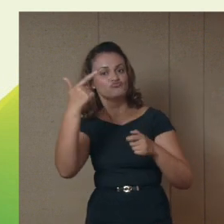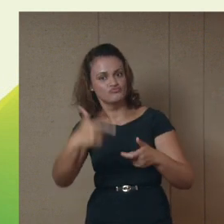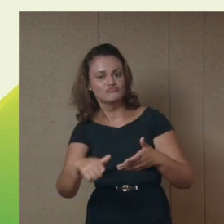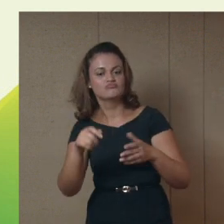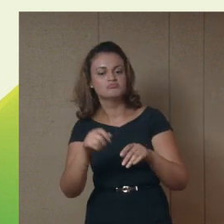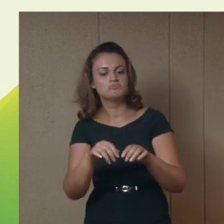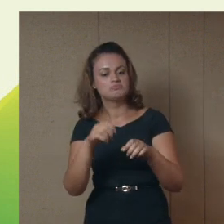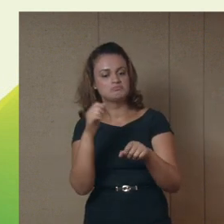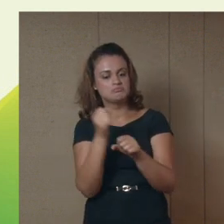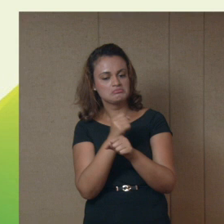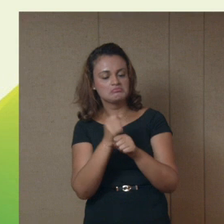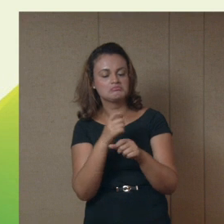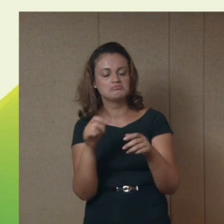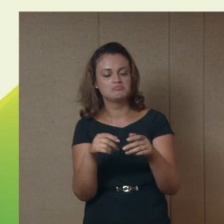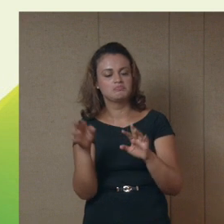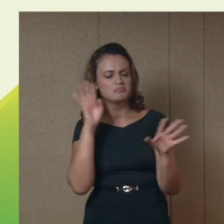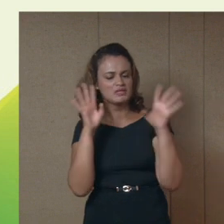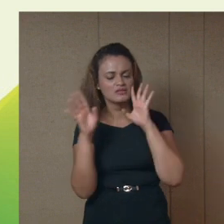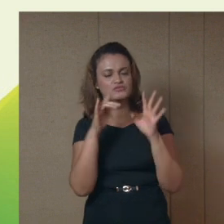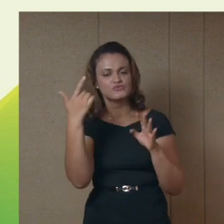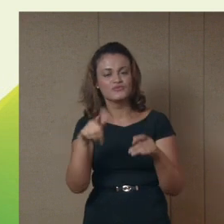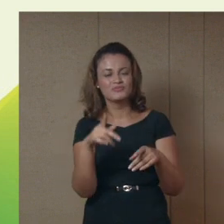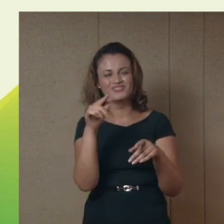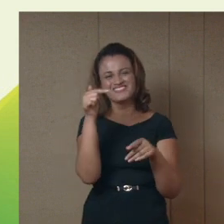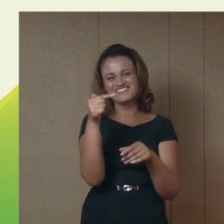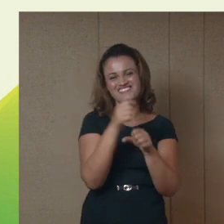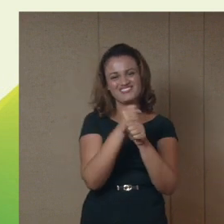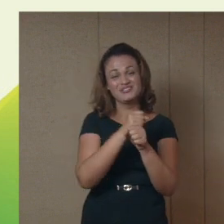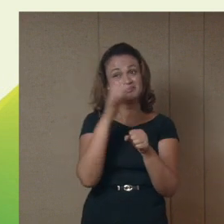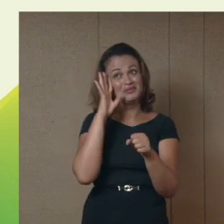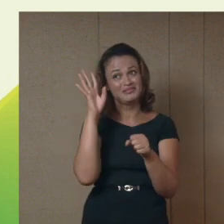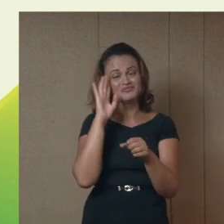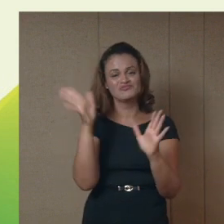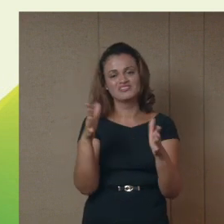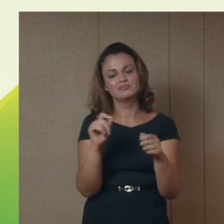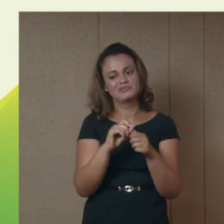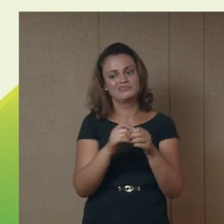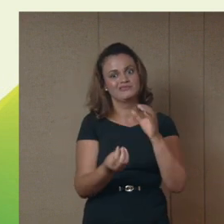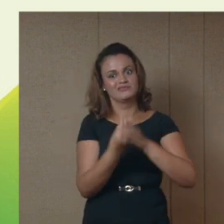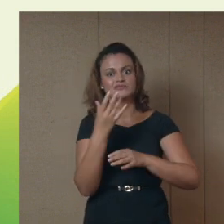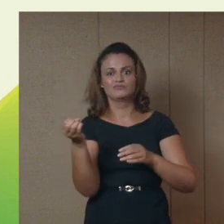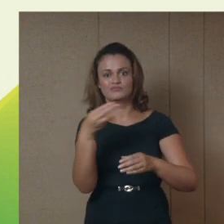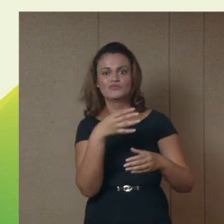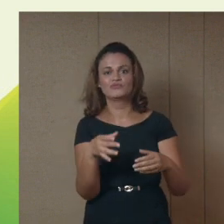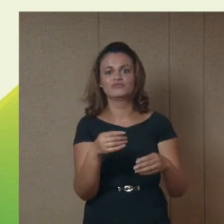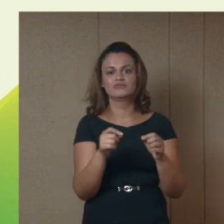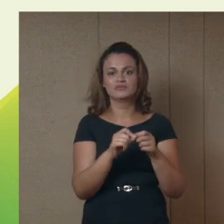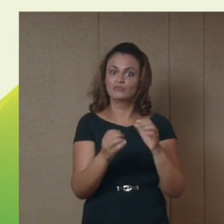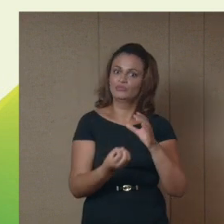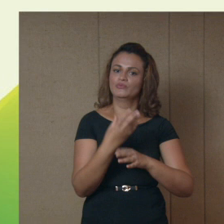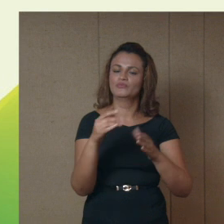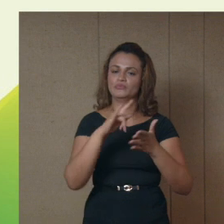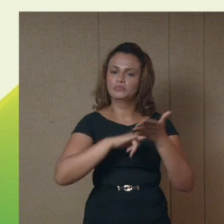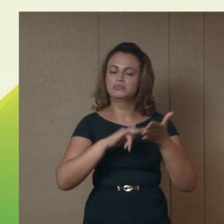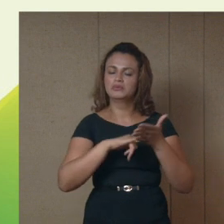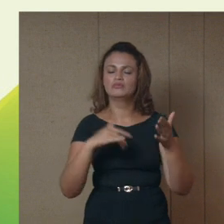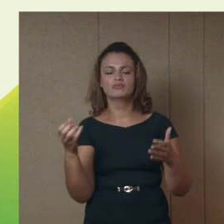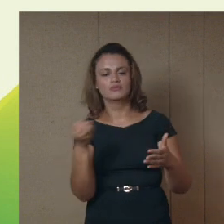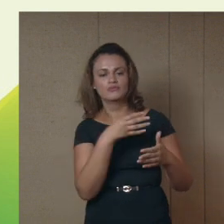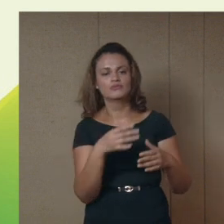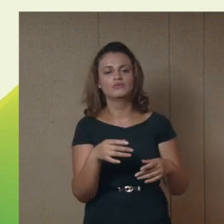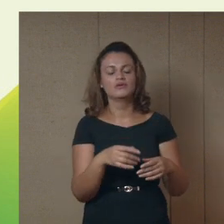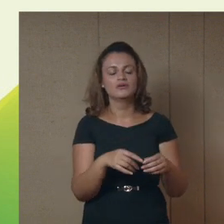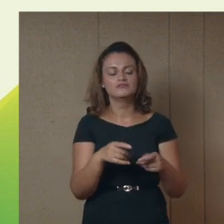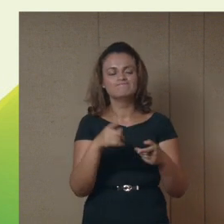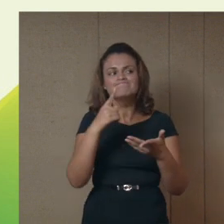já estão também são os planos que tem sete anos então que a gente possa atualizar esses documentos com base